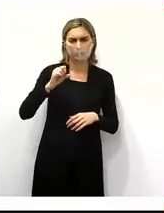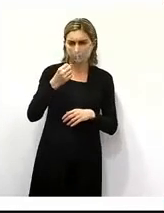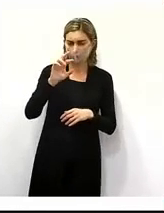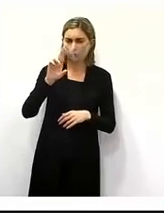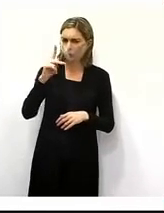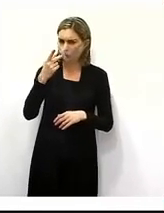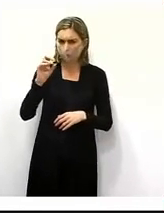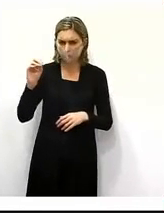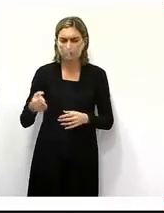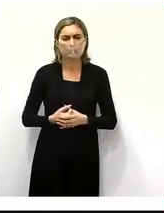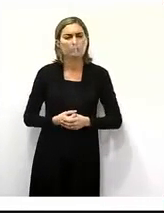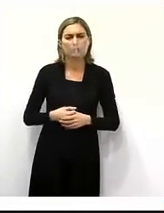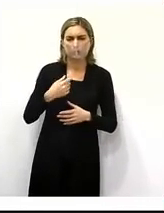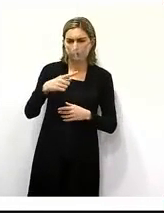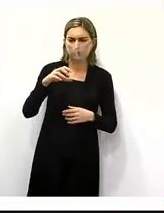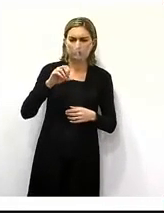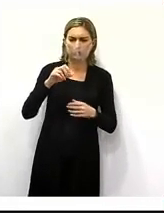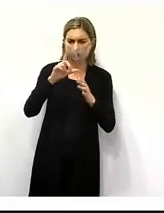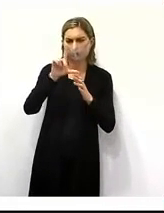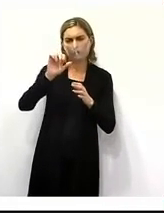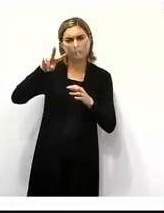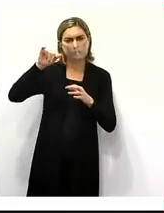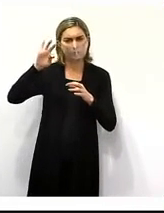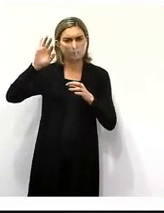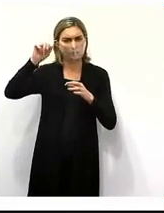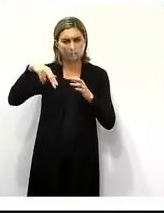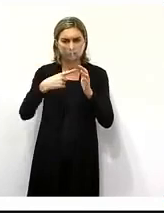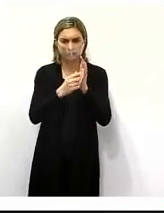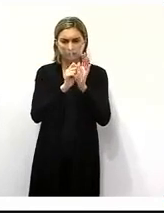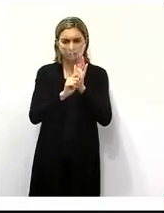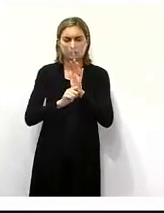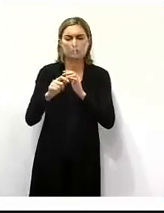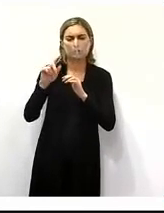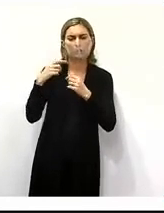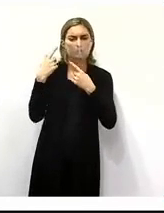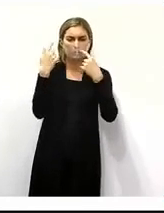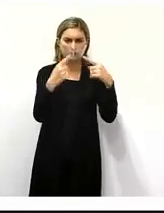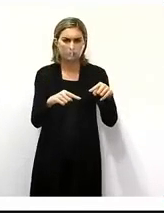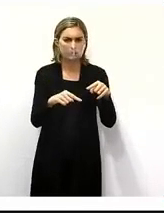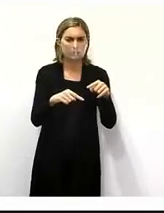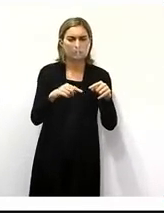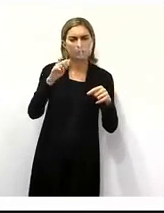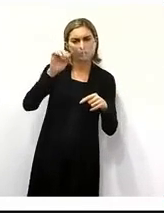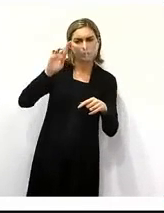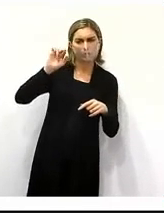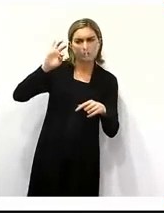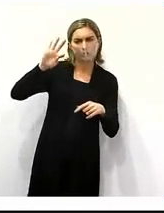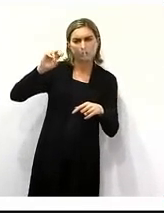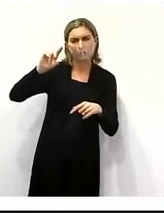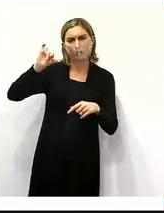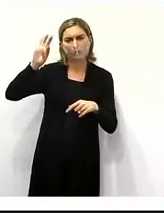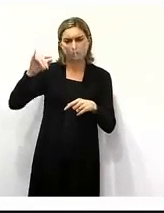de Hobbes. Na obra Leviatã, Hobbes opõe-se à tese aristotélica de que o homem